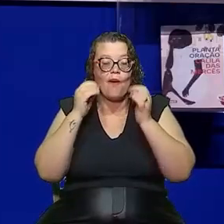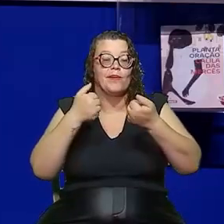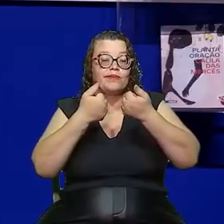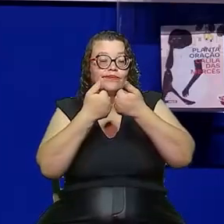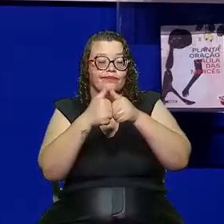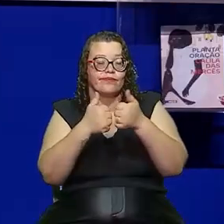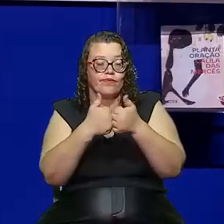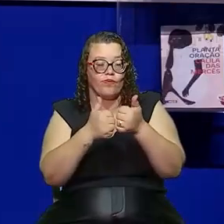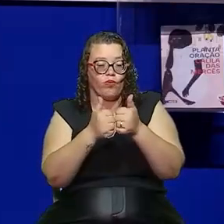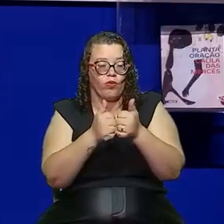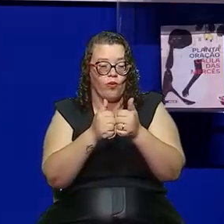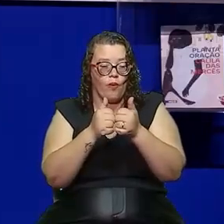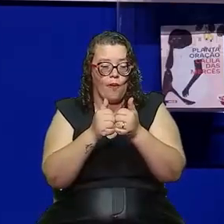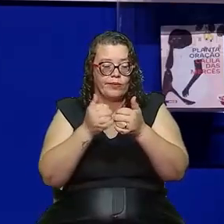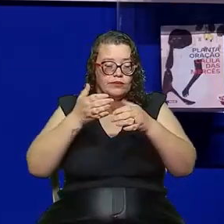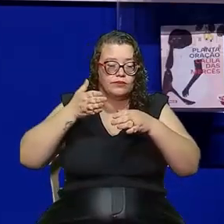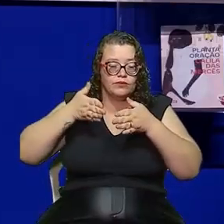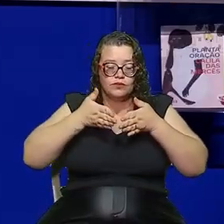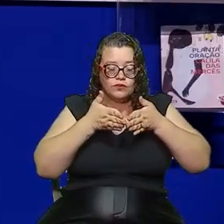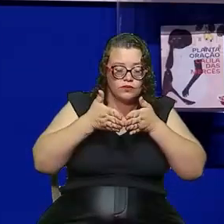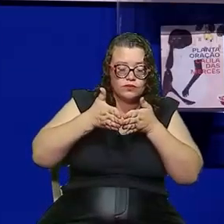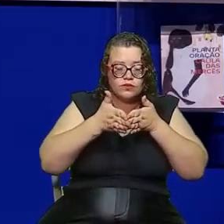Ônibus, favela dentro.